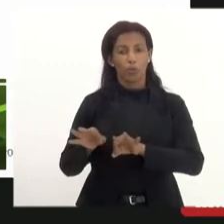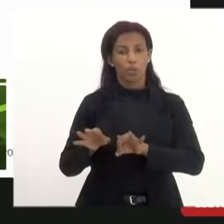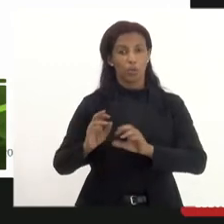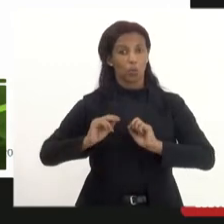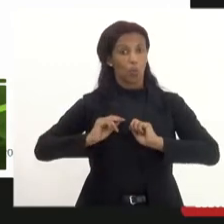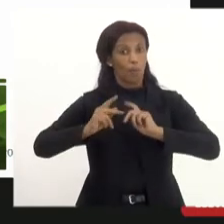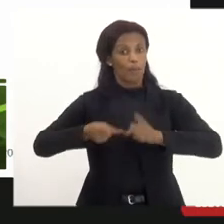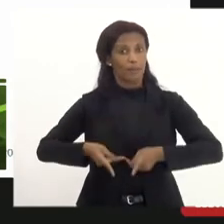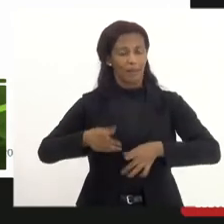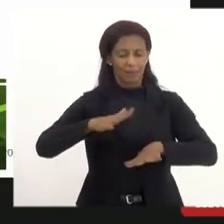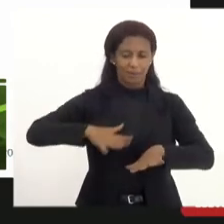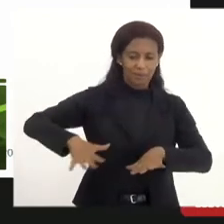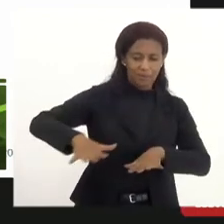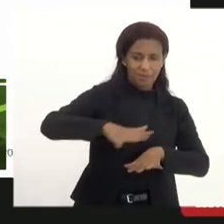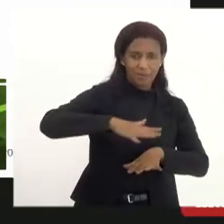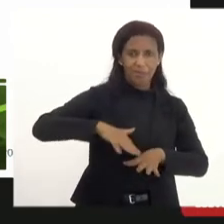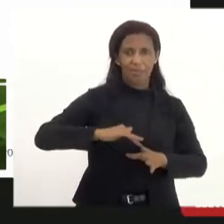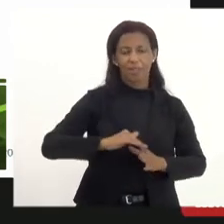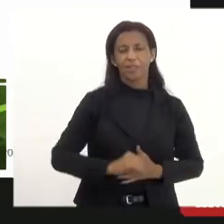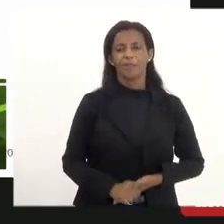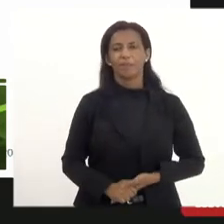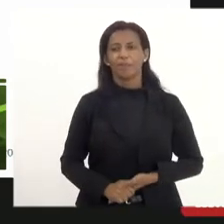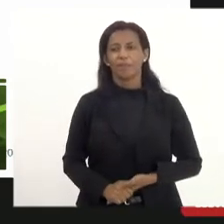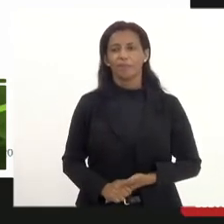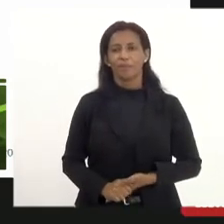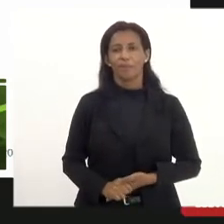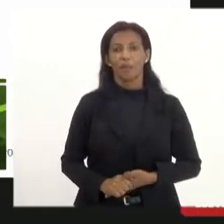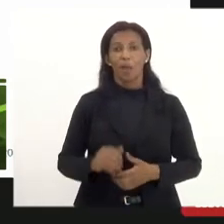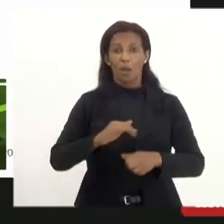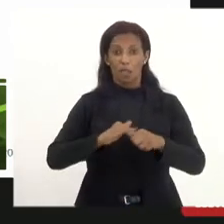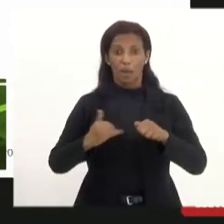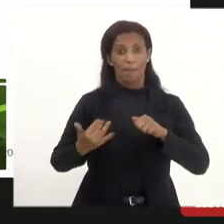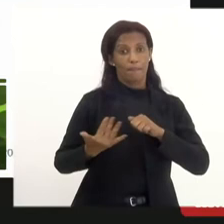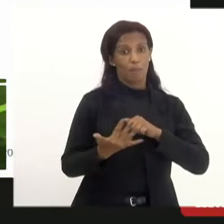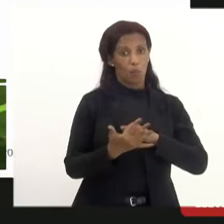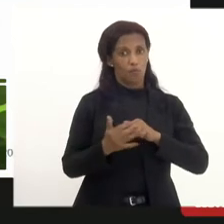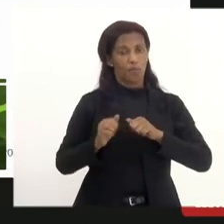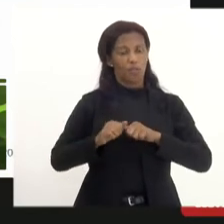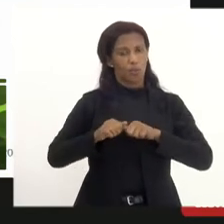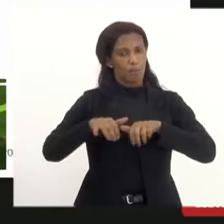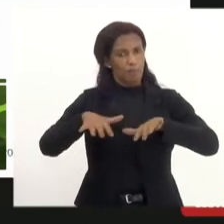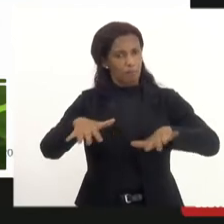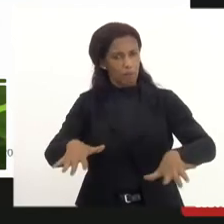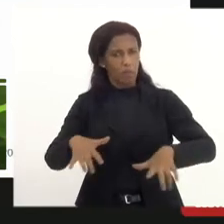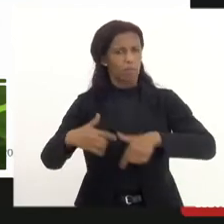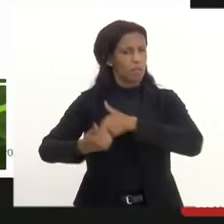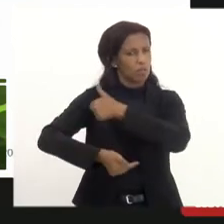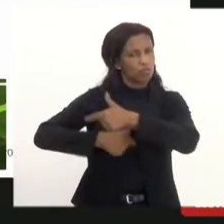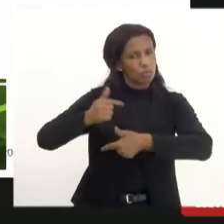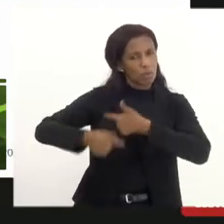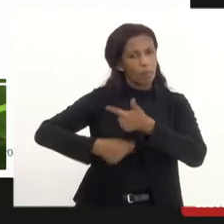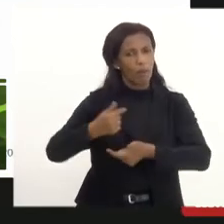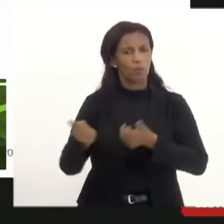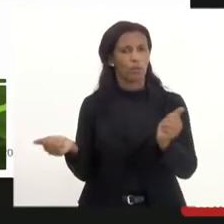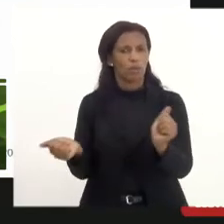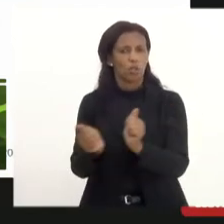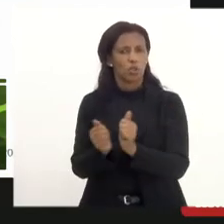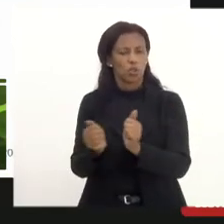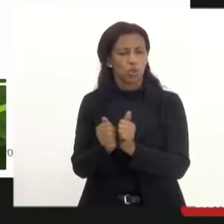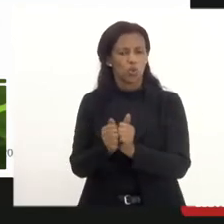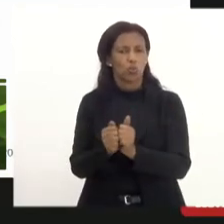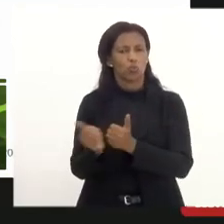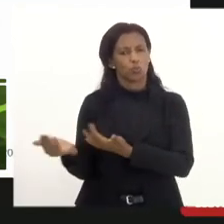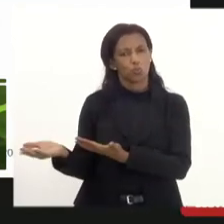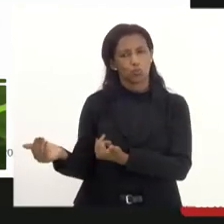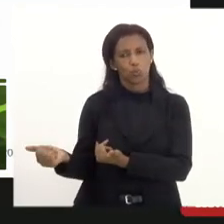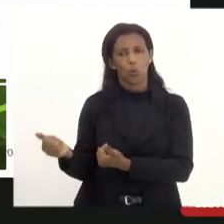humanitário, né? Durante no início da pandemia da Covid, a gente atuou bastante junto com o IBP,